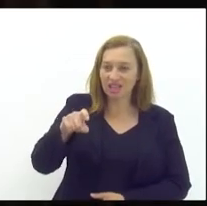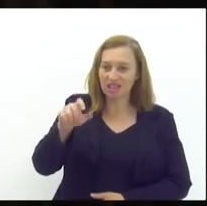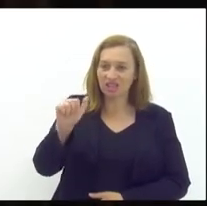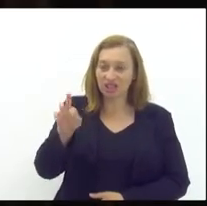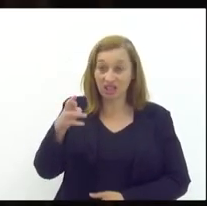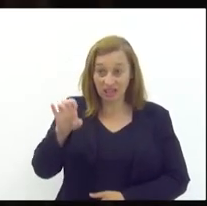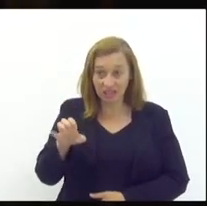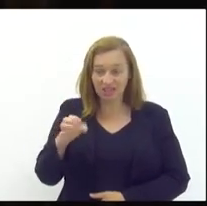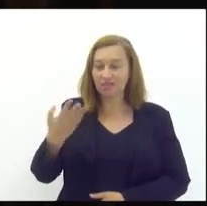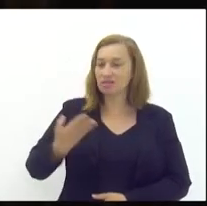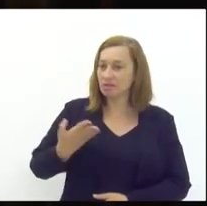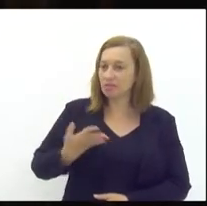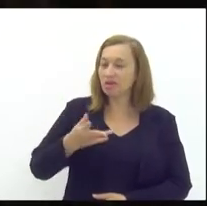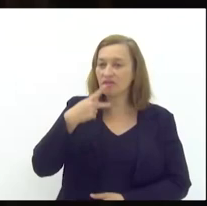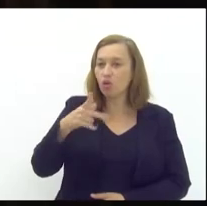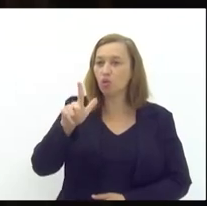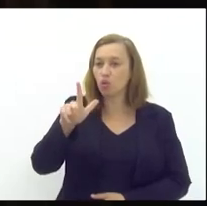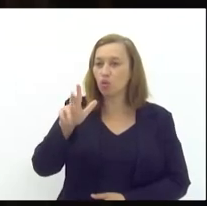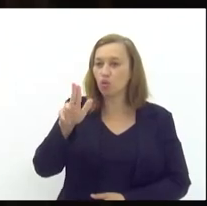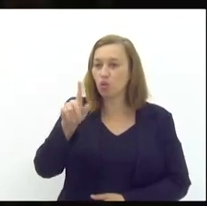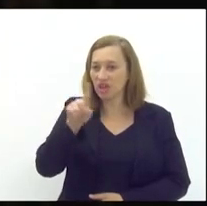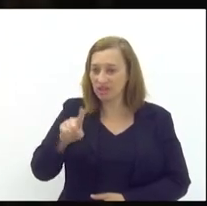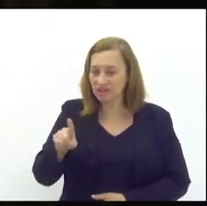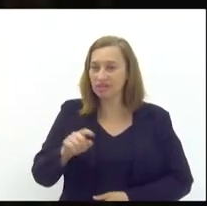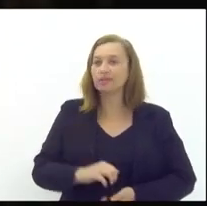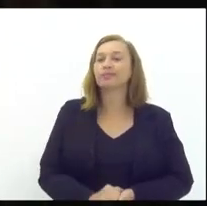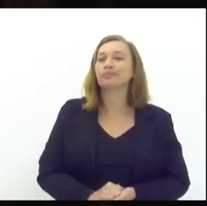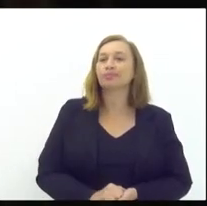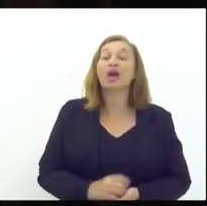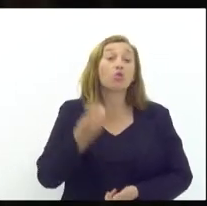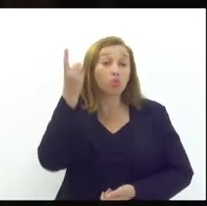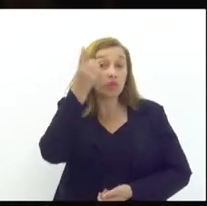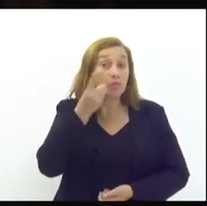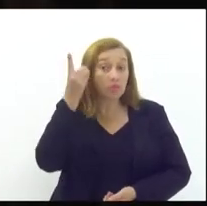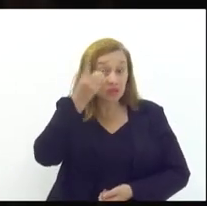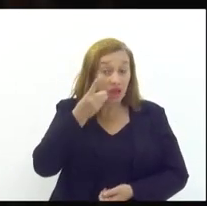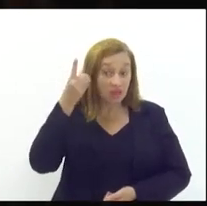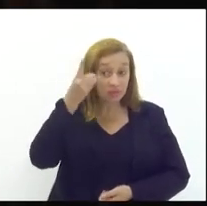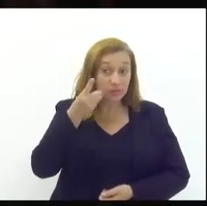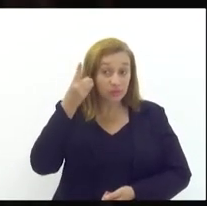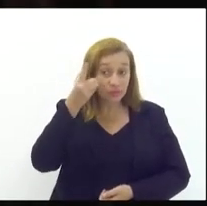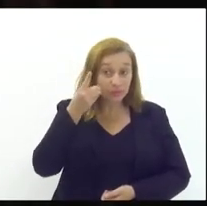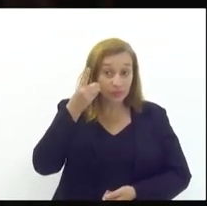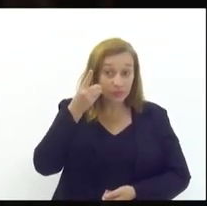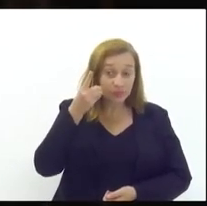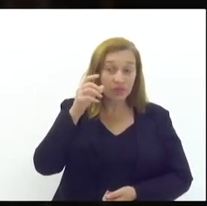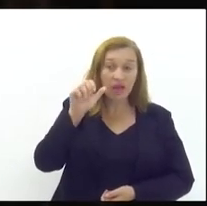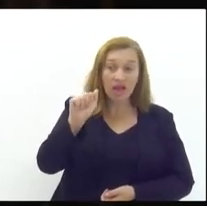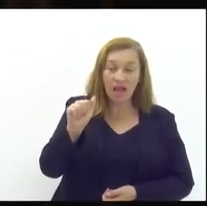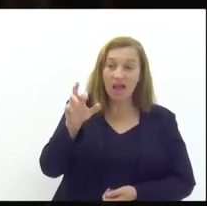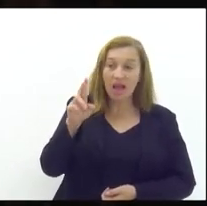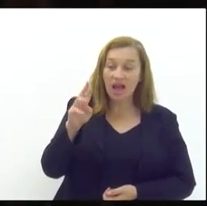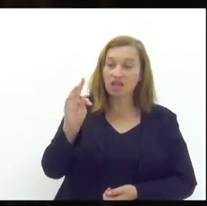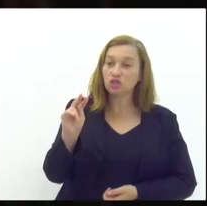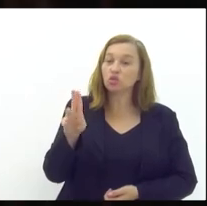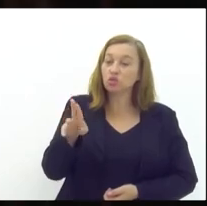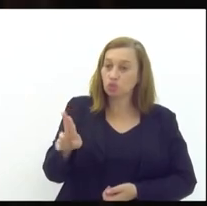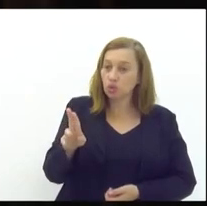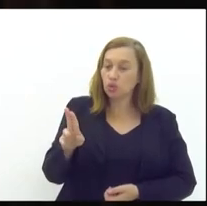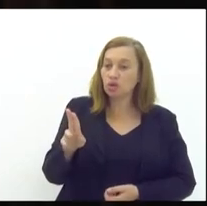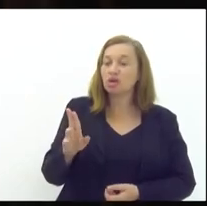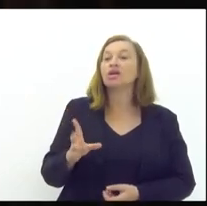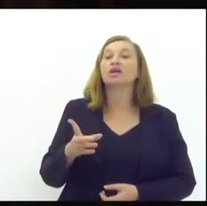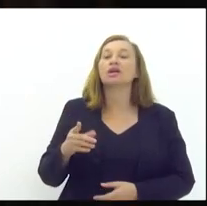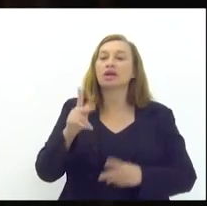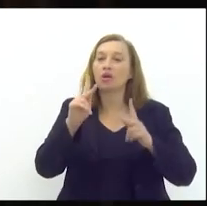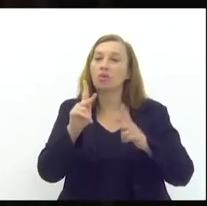nosso colega acabou de falar Luiz é o deputado Arthur Monteiro que é o presidente da Comissão podia